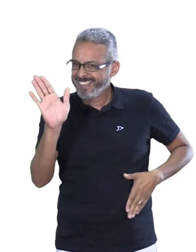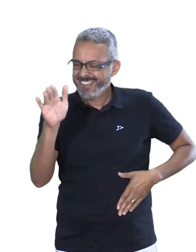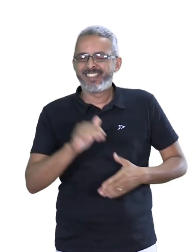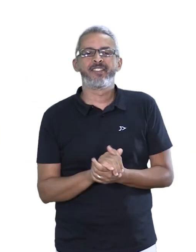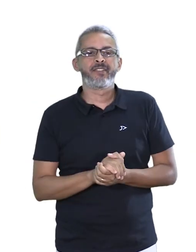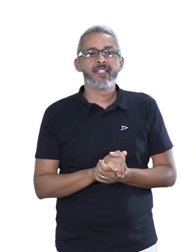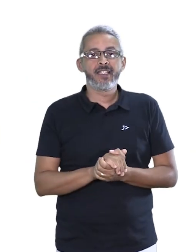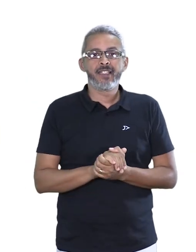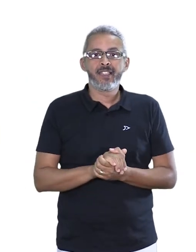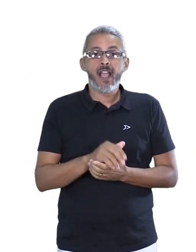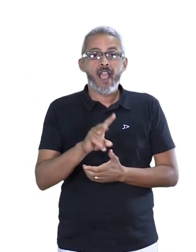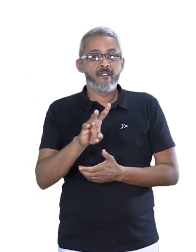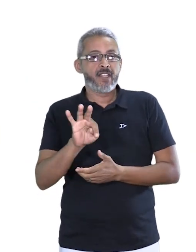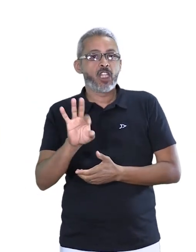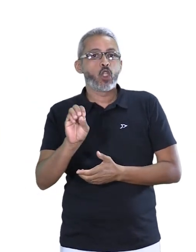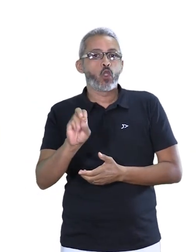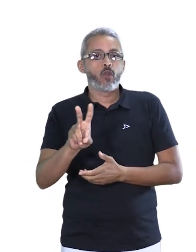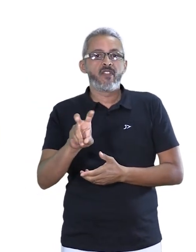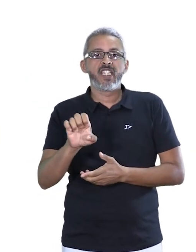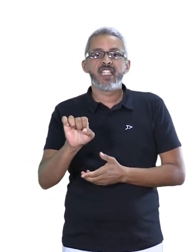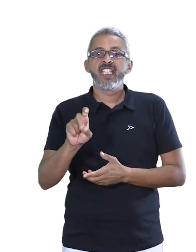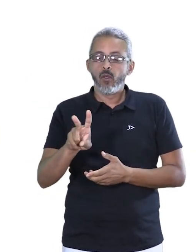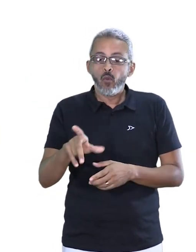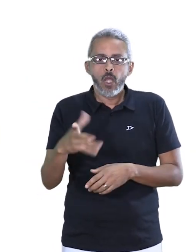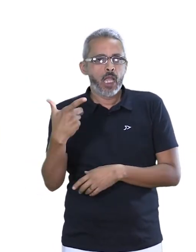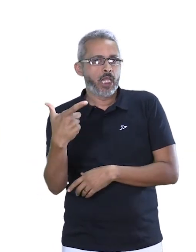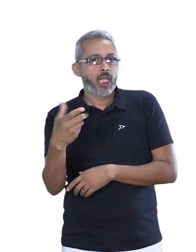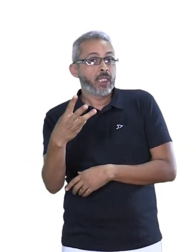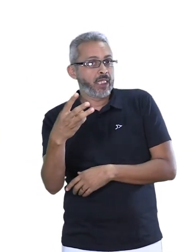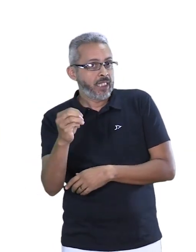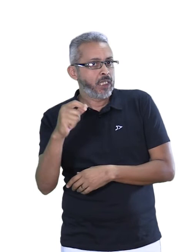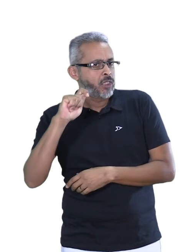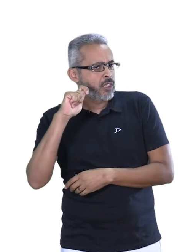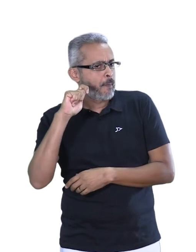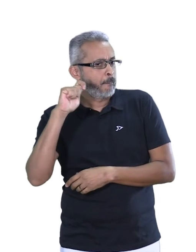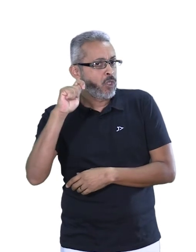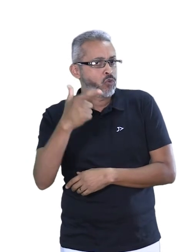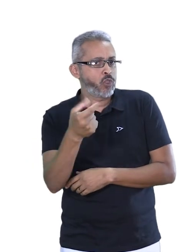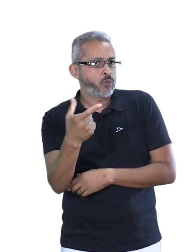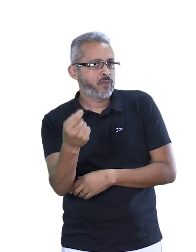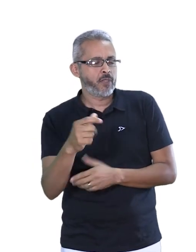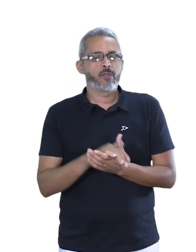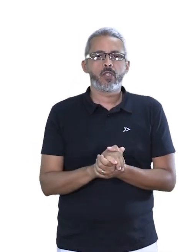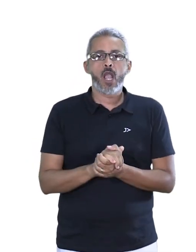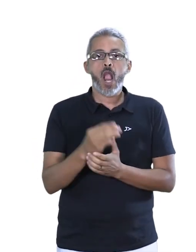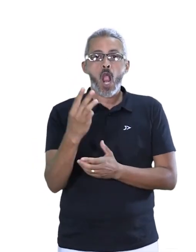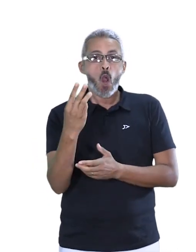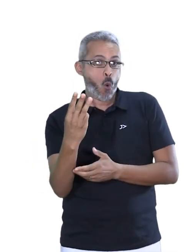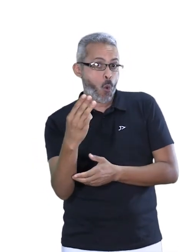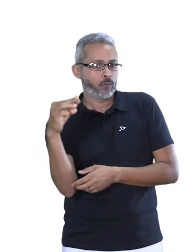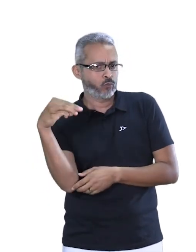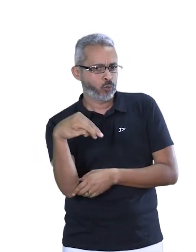dom da malandragem. Por Vitor Viseu, 30 de abril de 2020. 4 minutos de leitura.